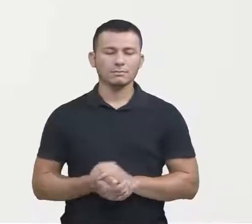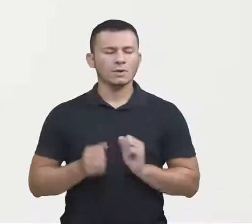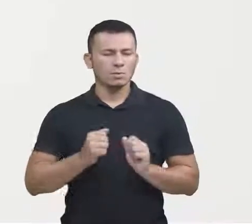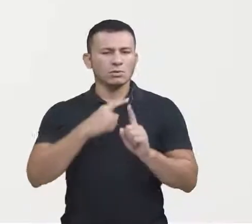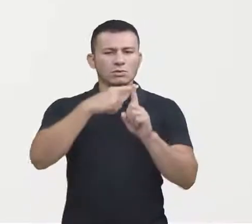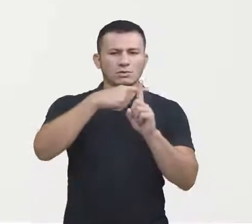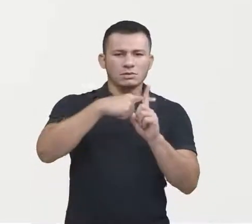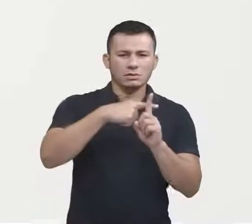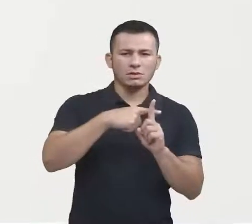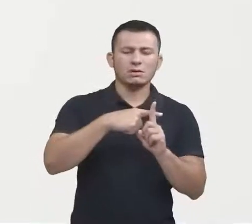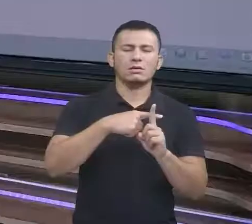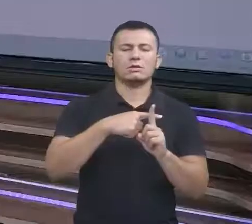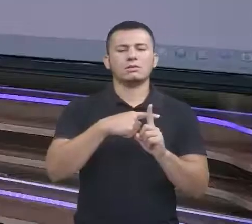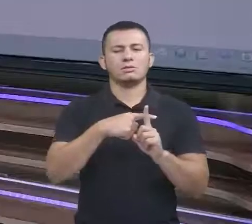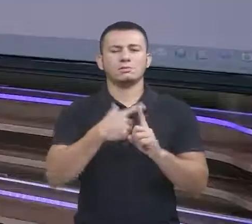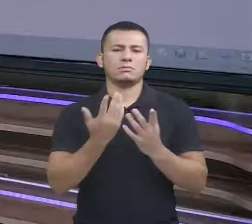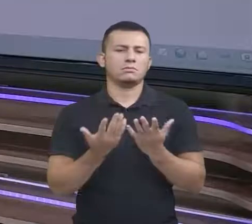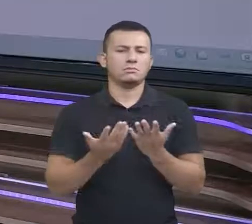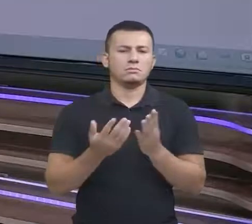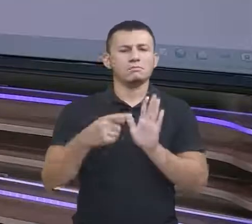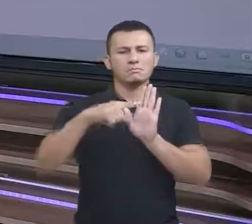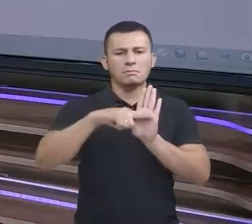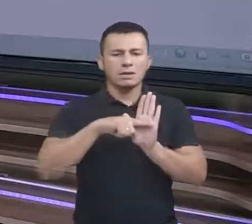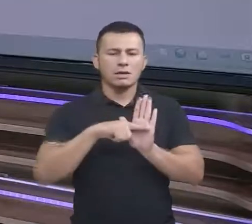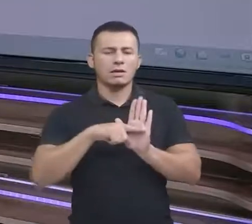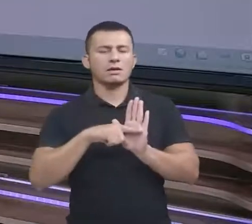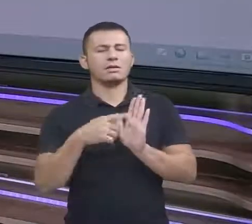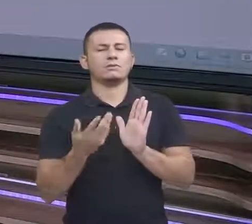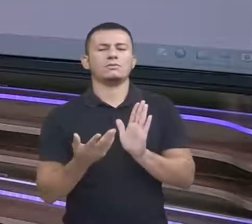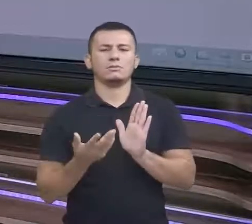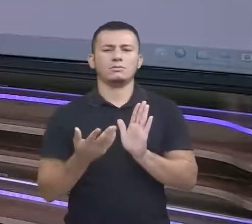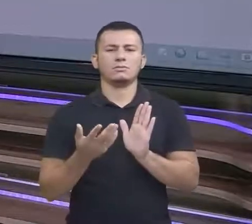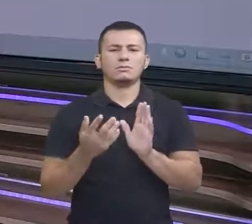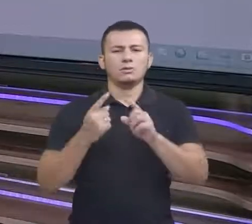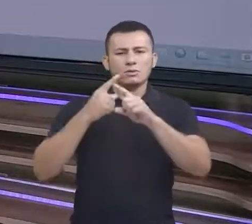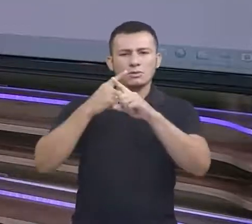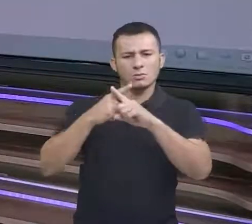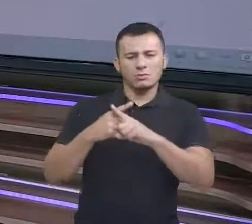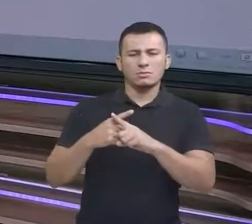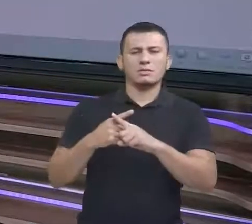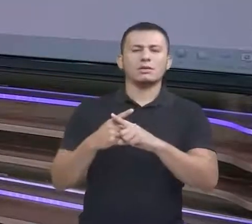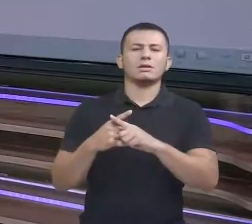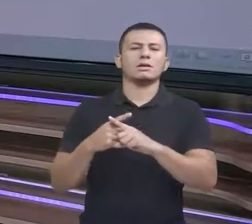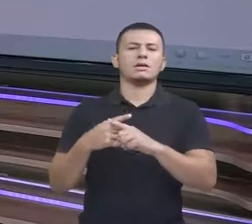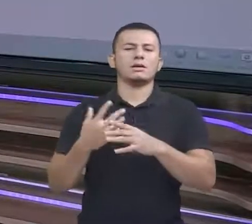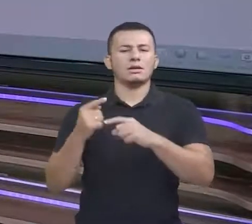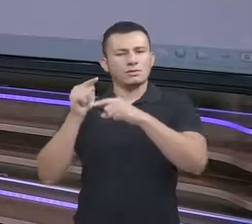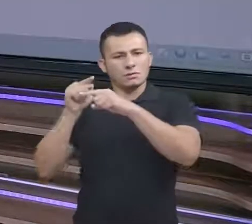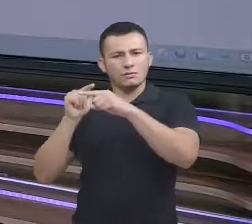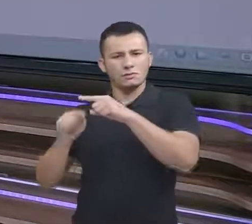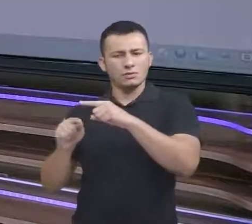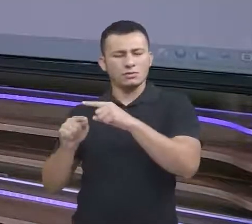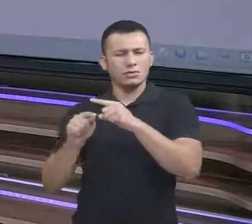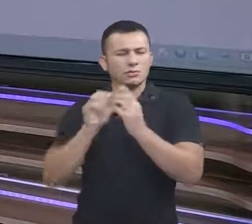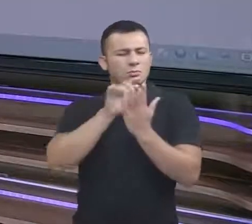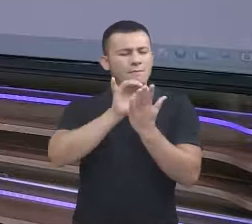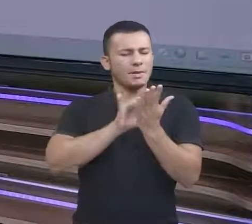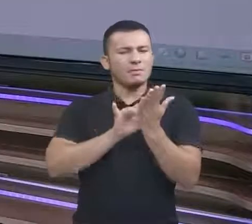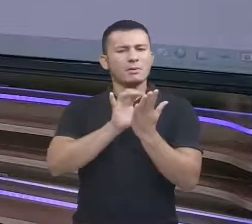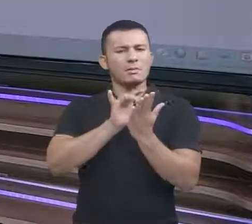mais uma continha de menos uma continha de multiplicar de